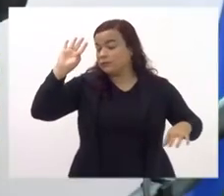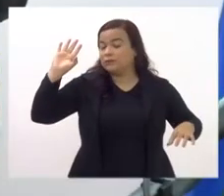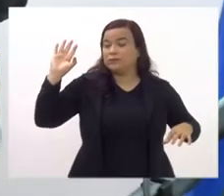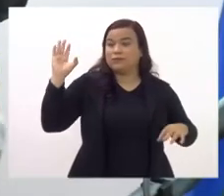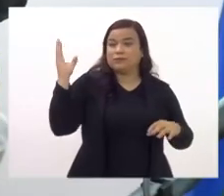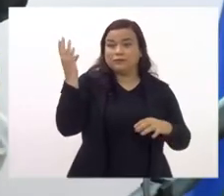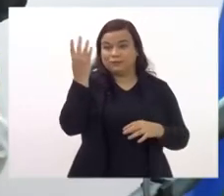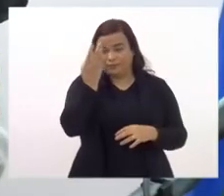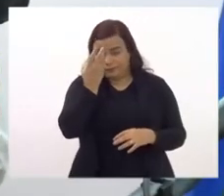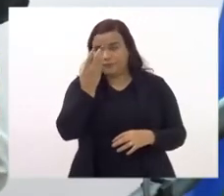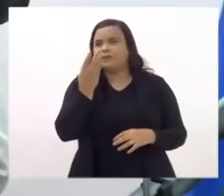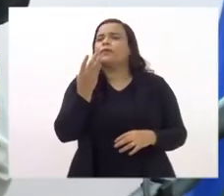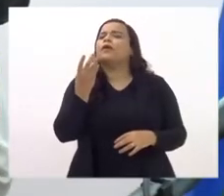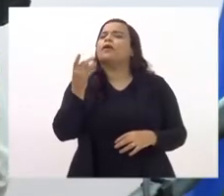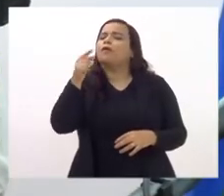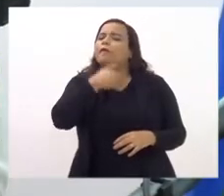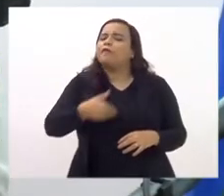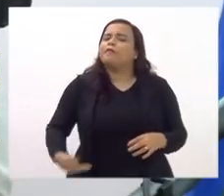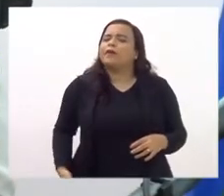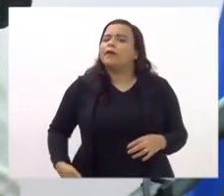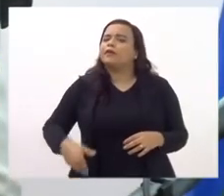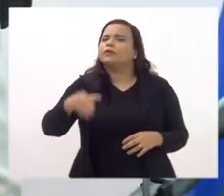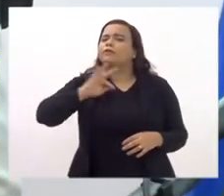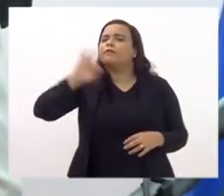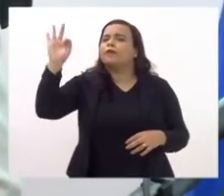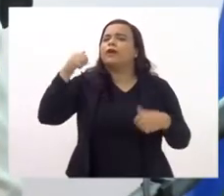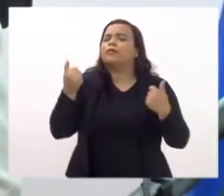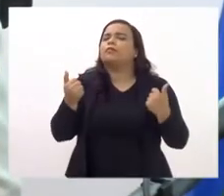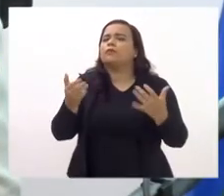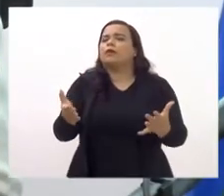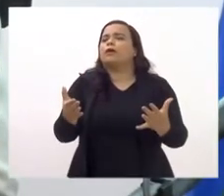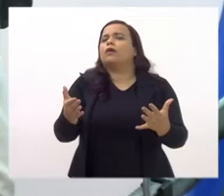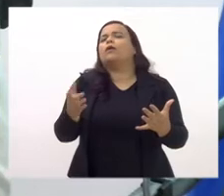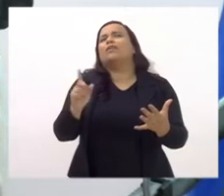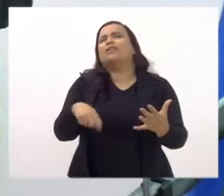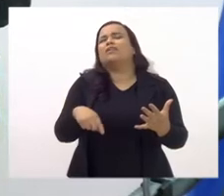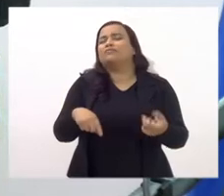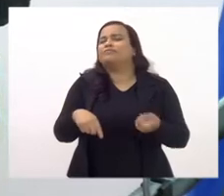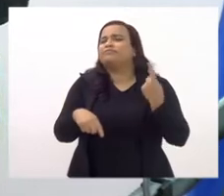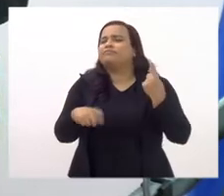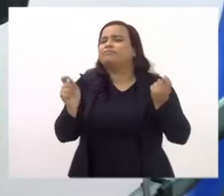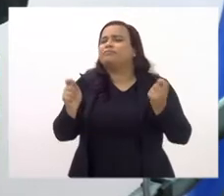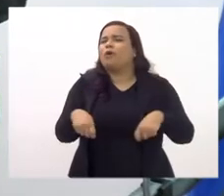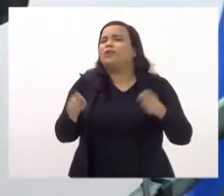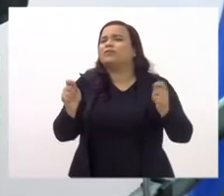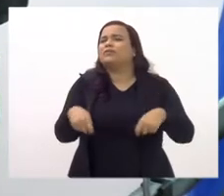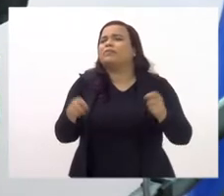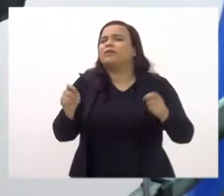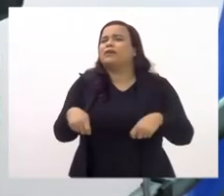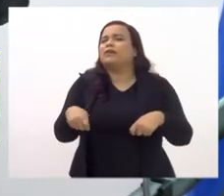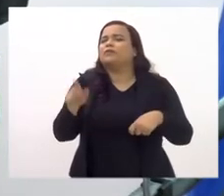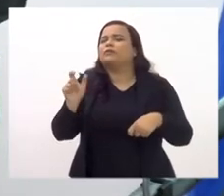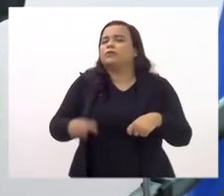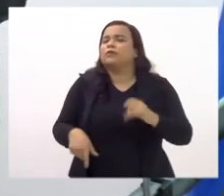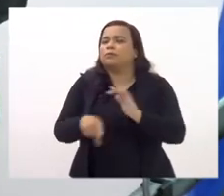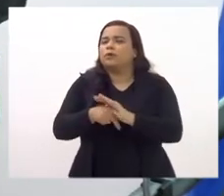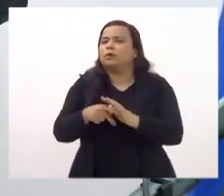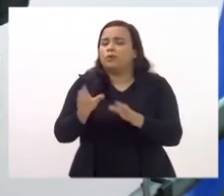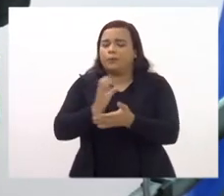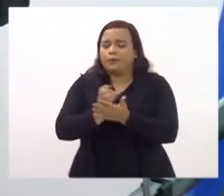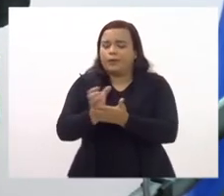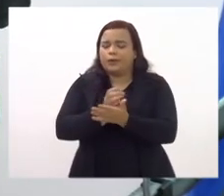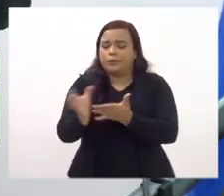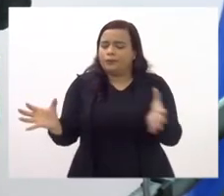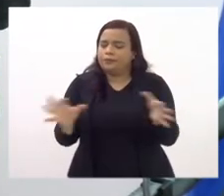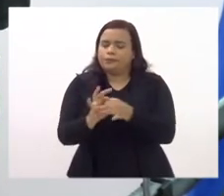que delimita e cria a possibilidade dos cursos concomitantes, que não tem um currículo integrado, mas que vão em paralelo, digamos